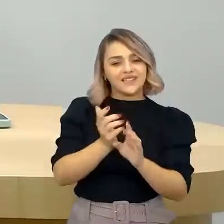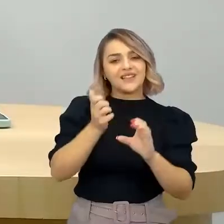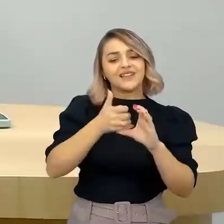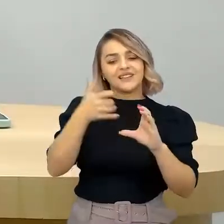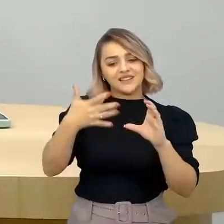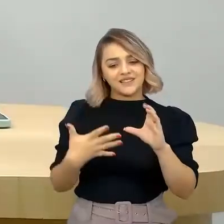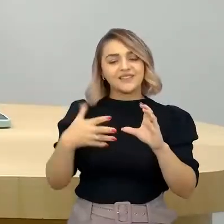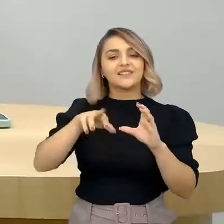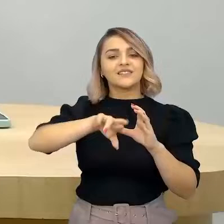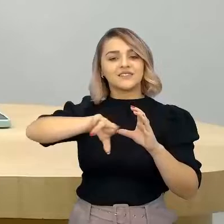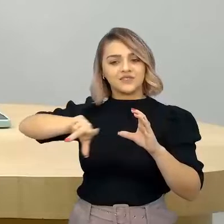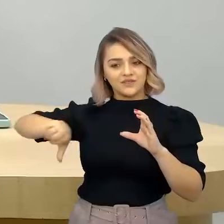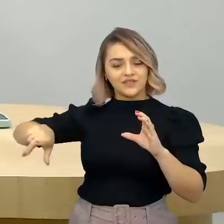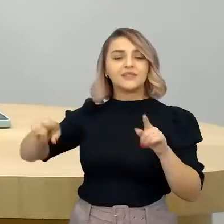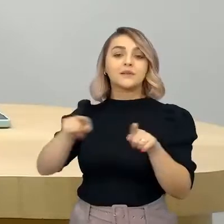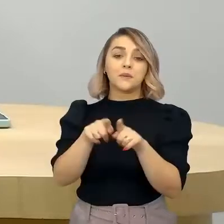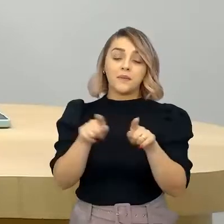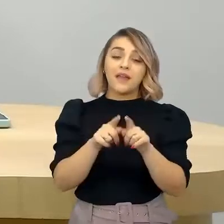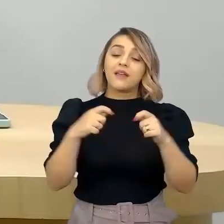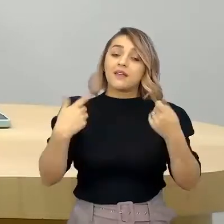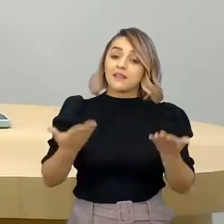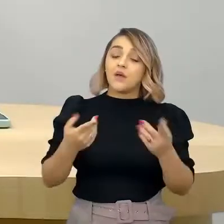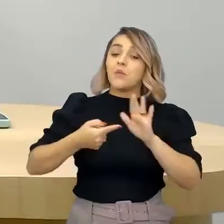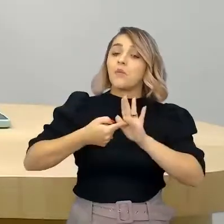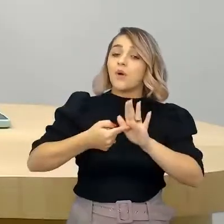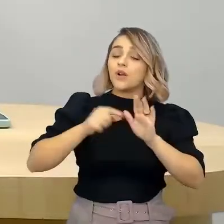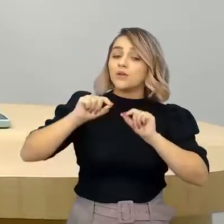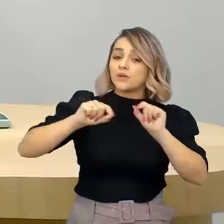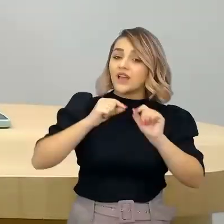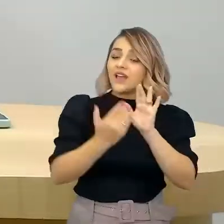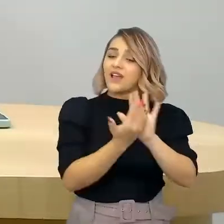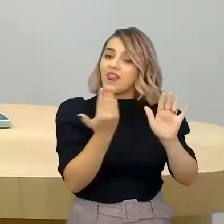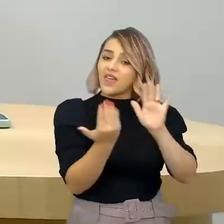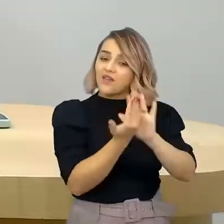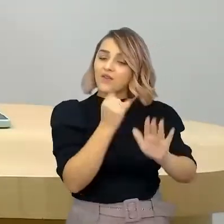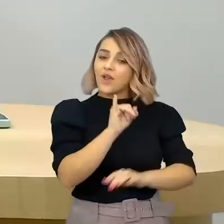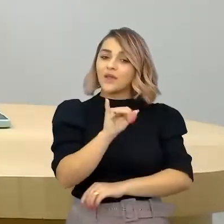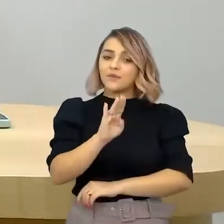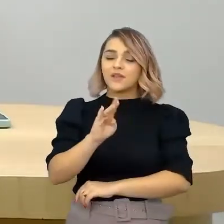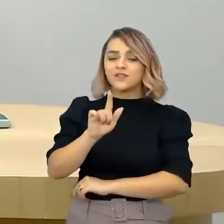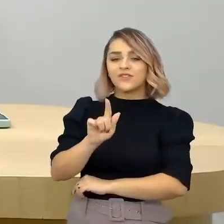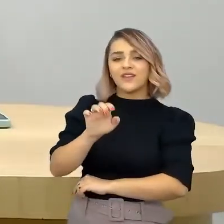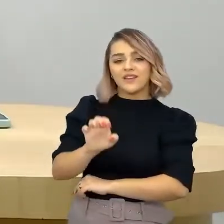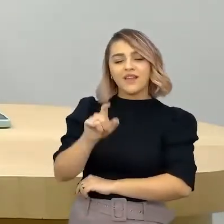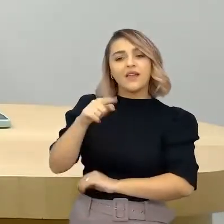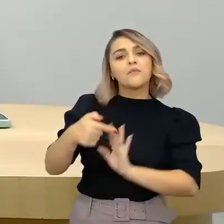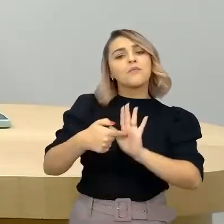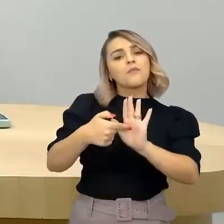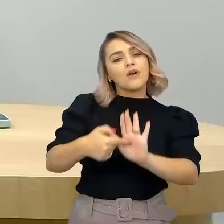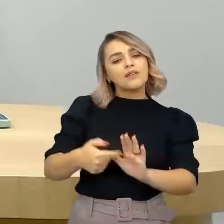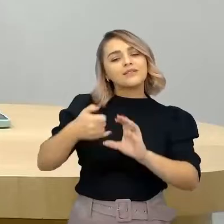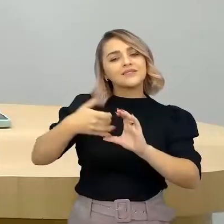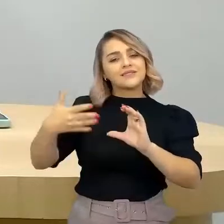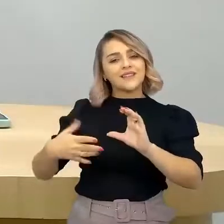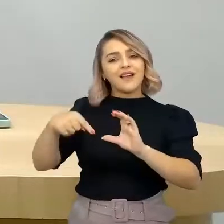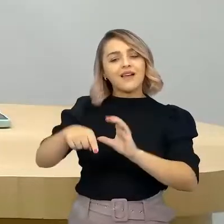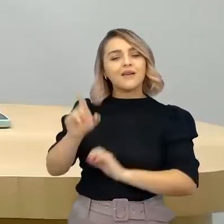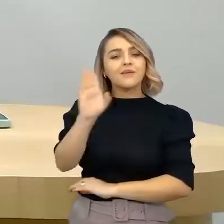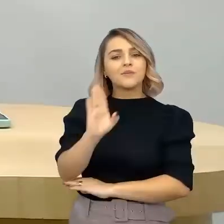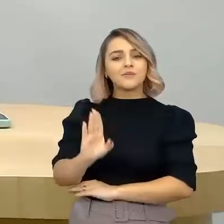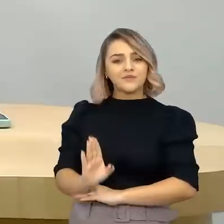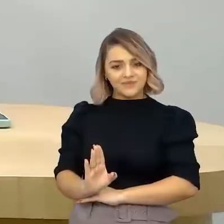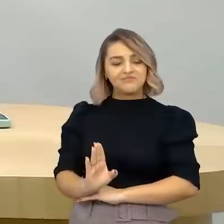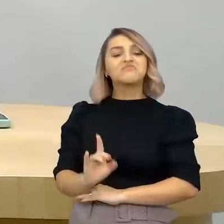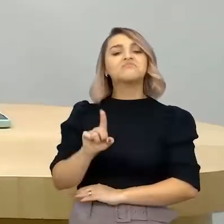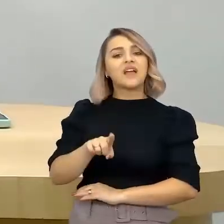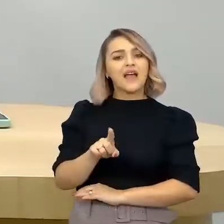ela citou a taxonomia, né, que mostra aí, tem até o livro de IBGE que mostra as características do solo aqui no Brasil, e é um